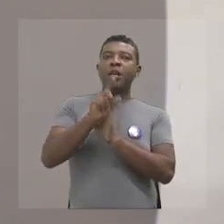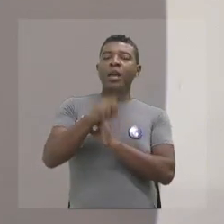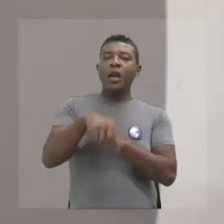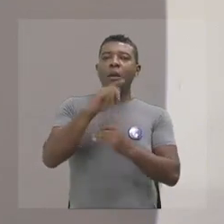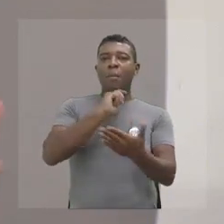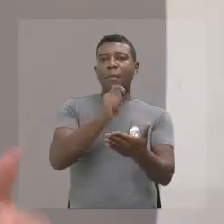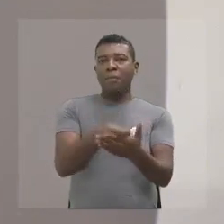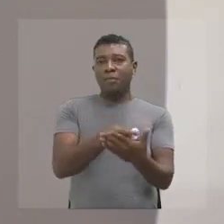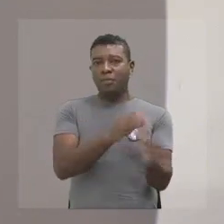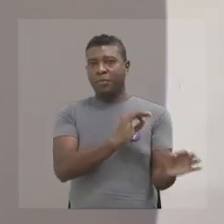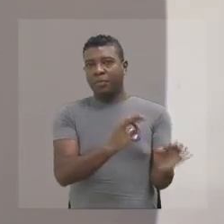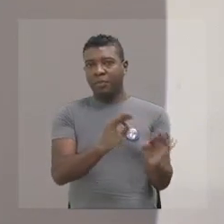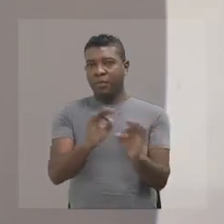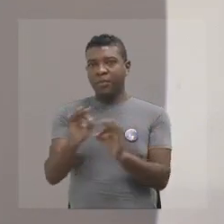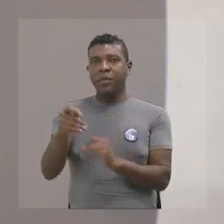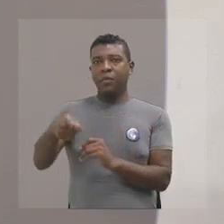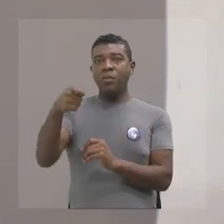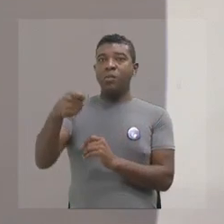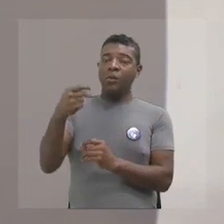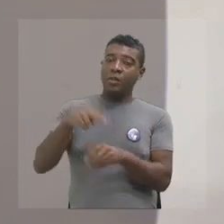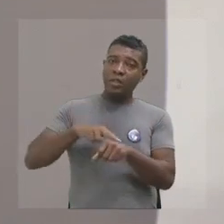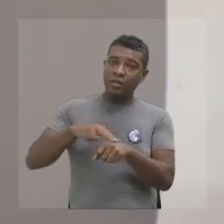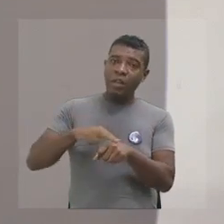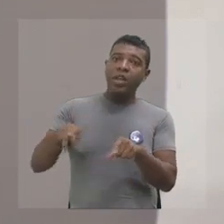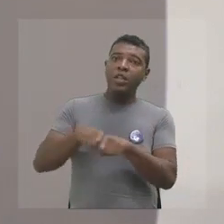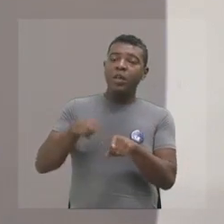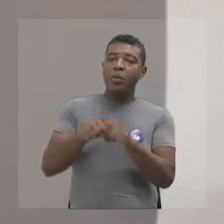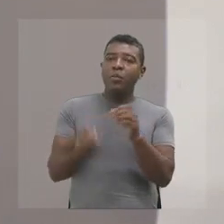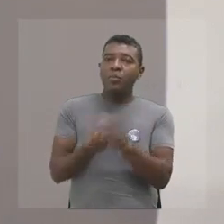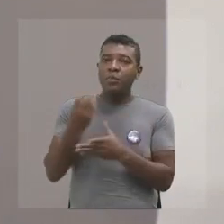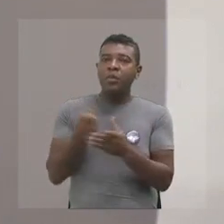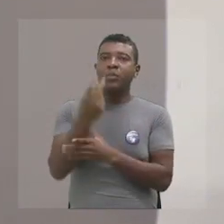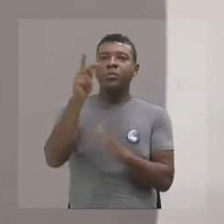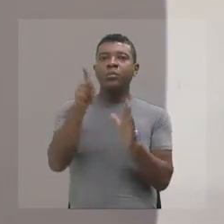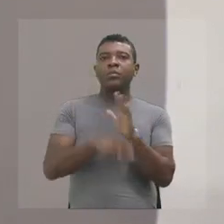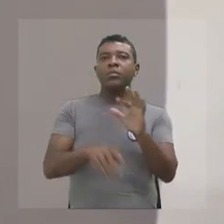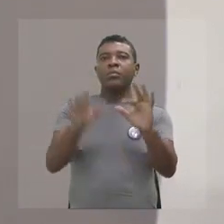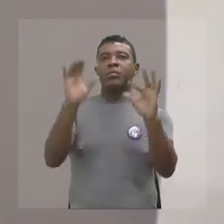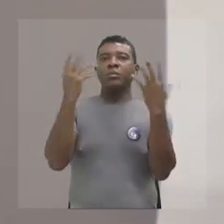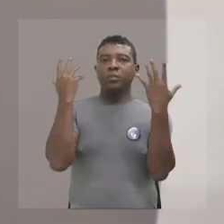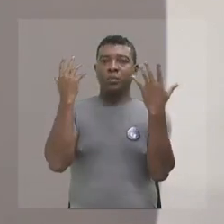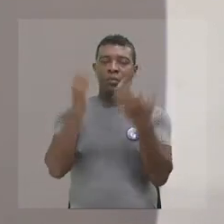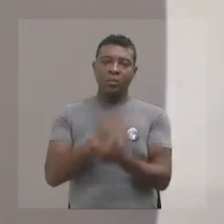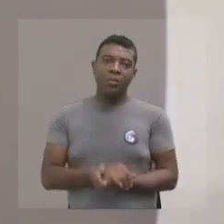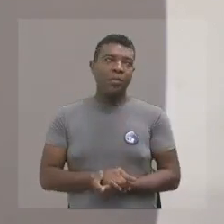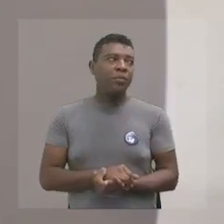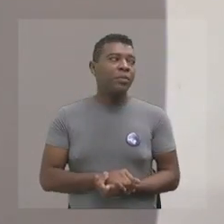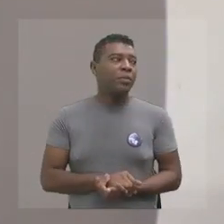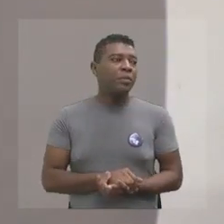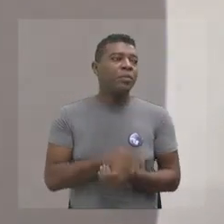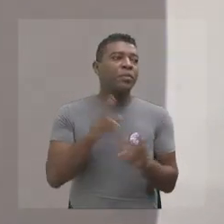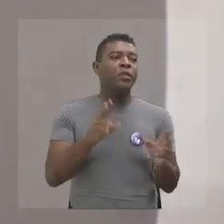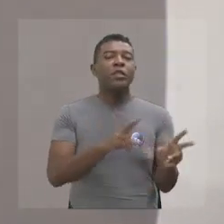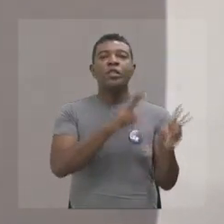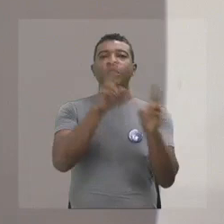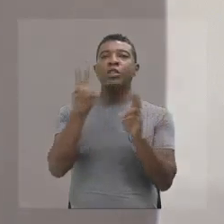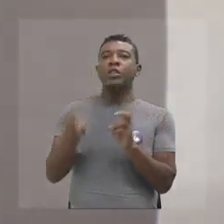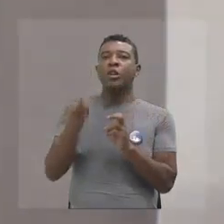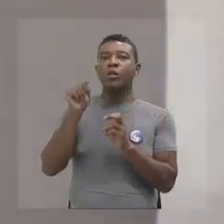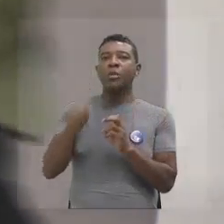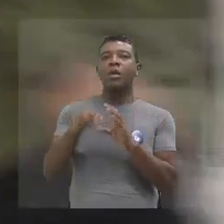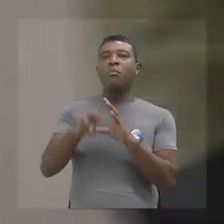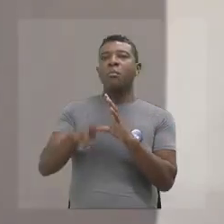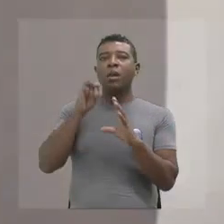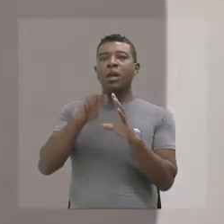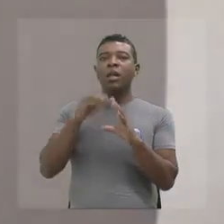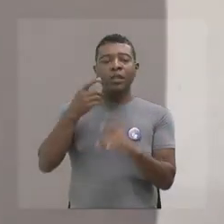serviços ambientais bolsa verde também implementar projetos ambientais em relação a mineração deputada é